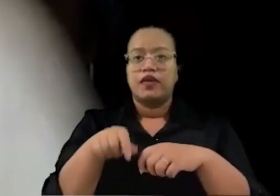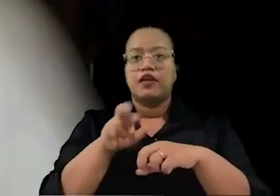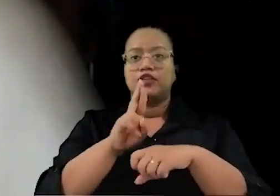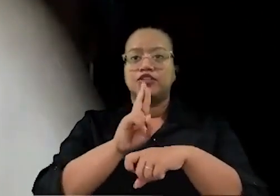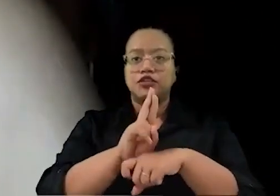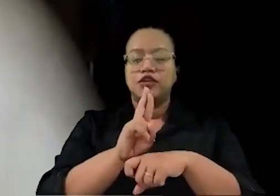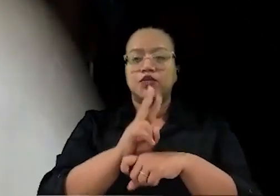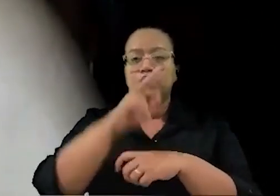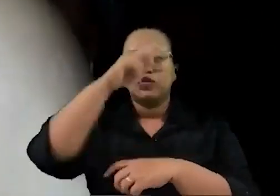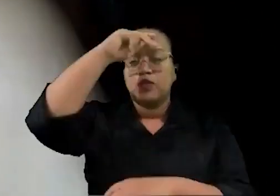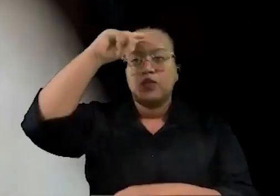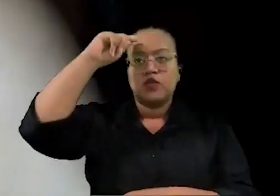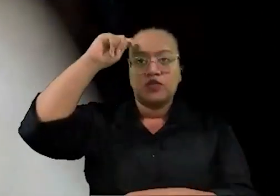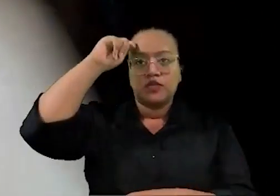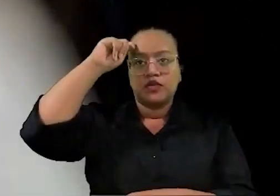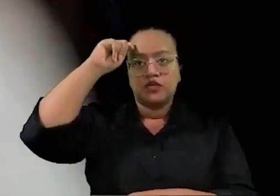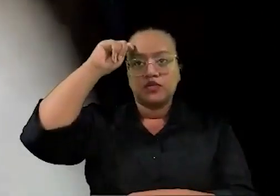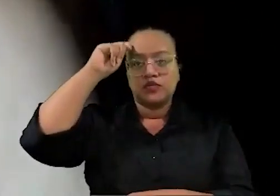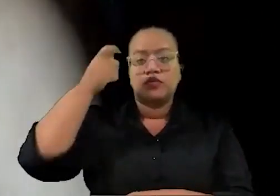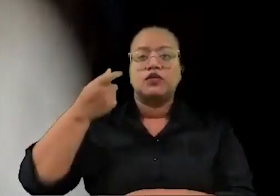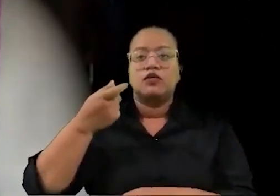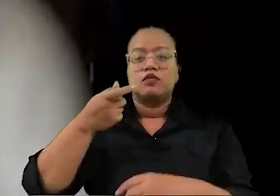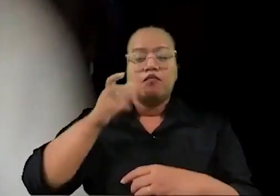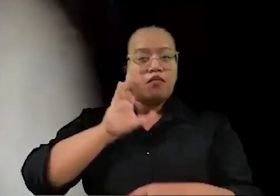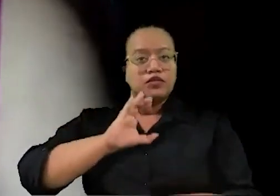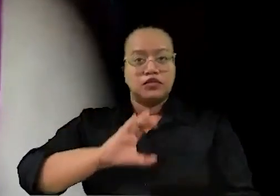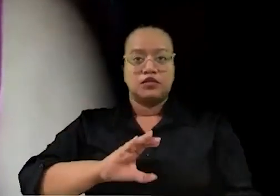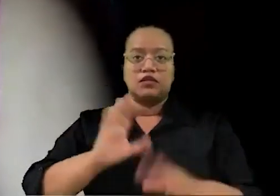para o cidadão, né? Então,